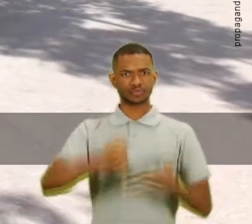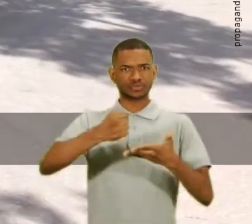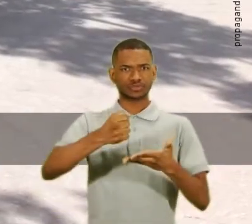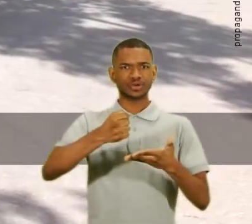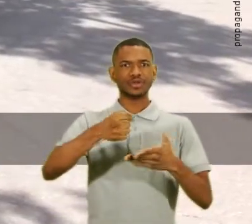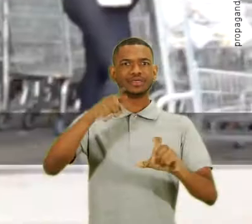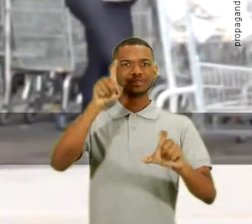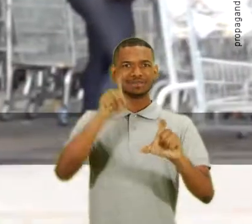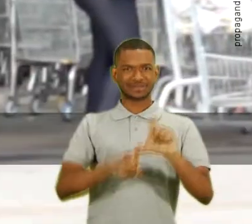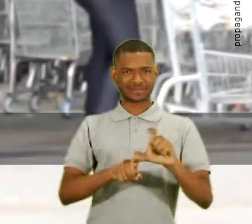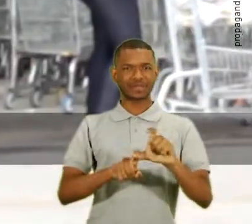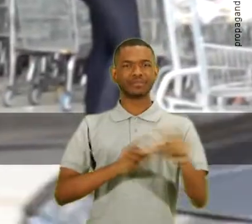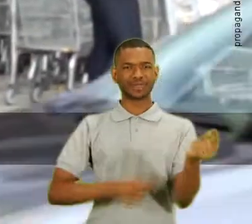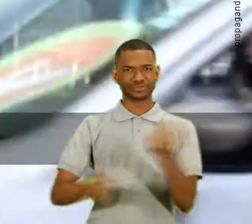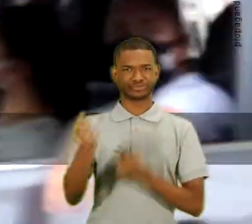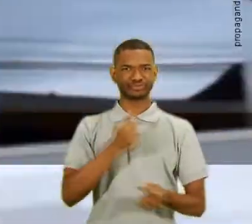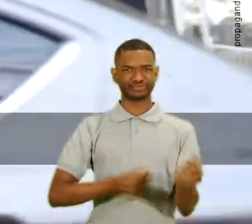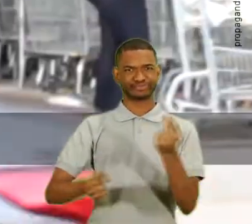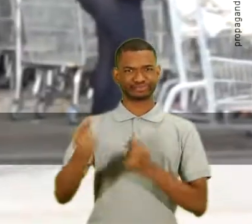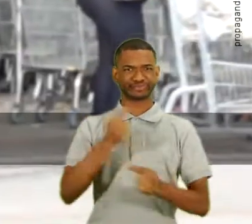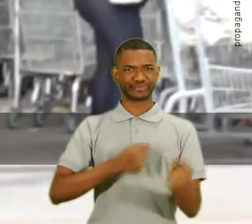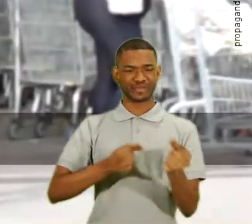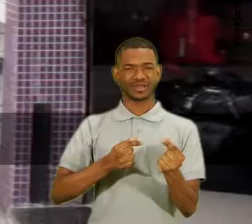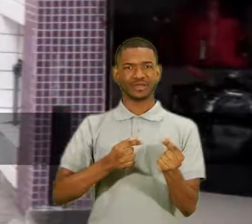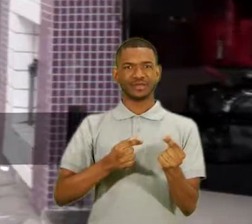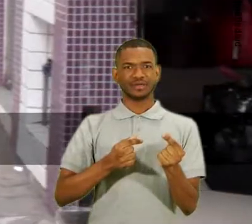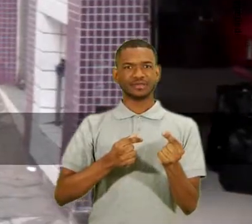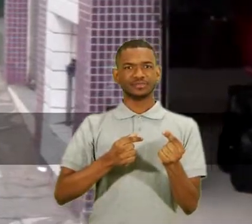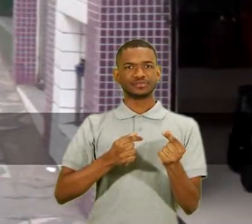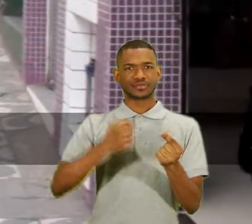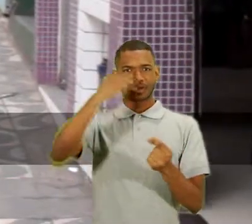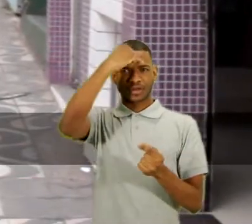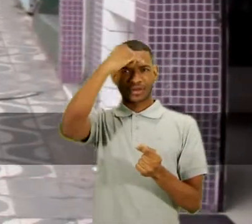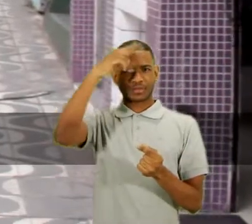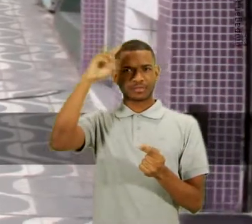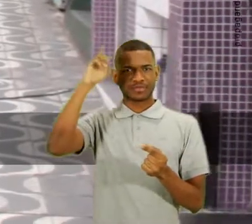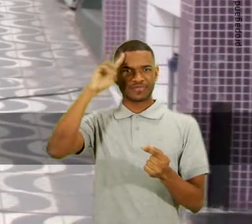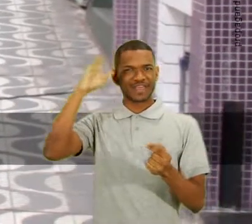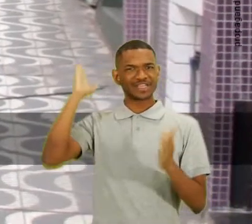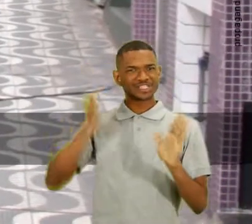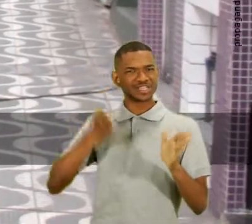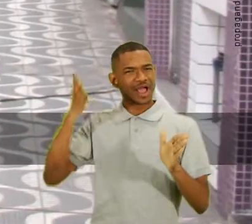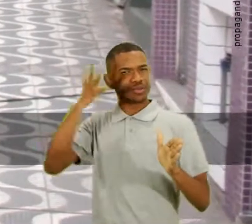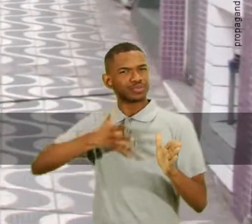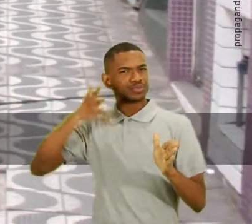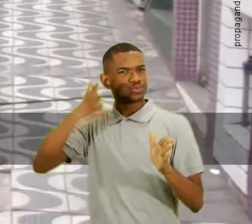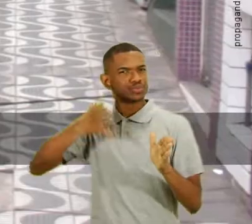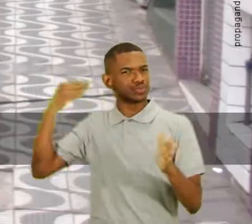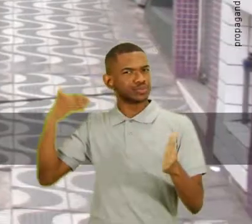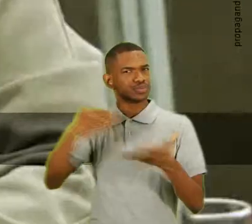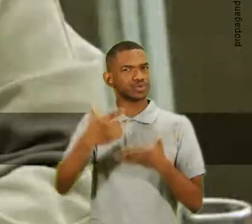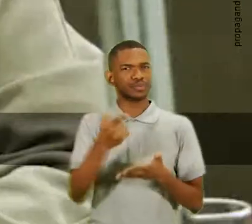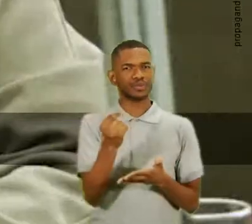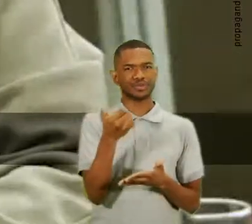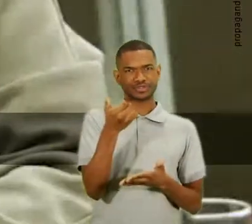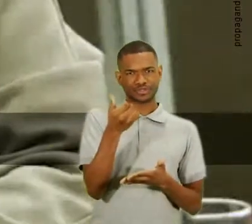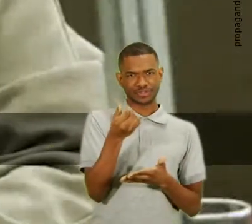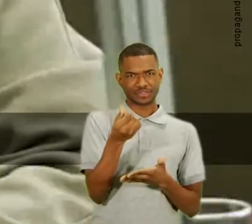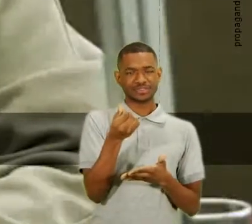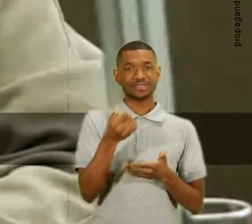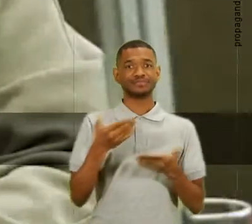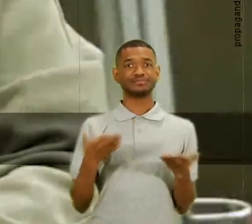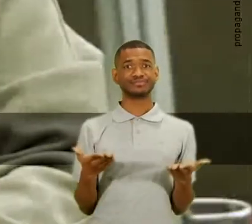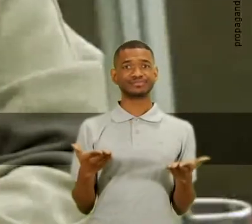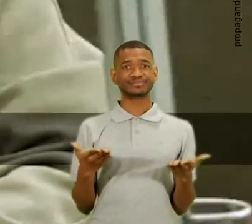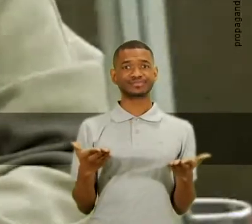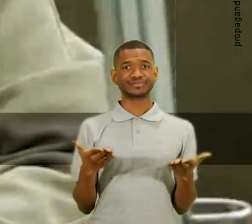da cidade que sobrevivem do Comércio algo que Doutor Marcos e já Prime de tava desde